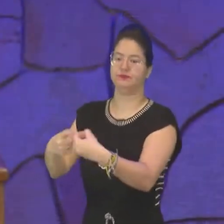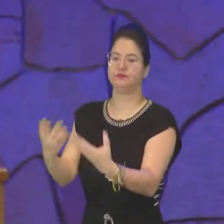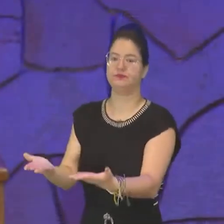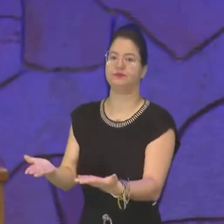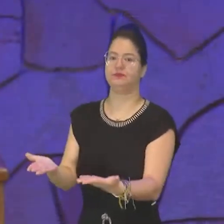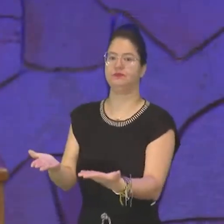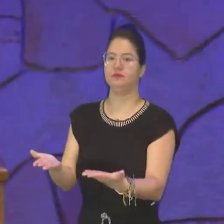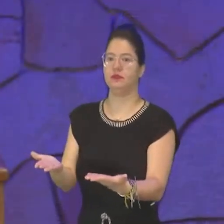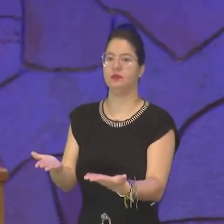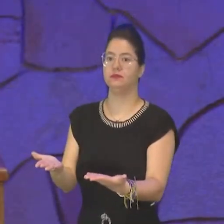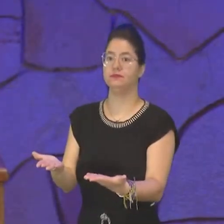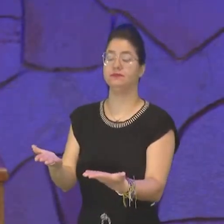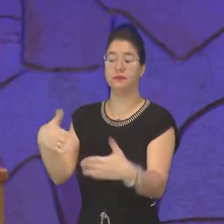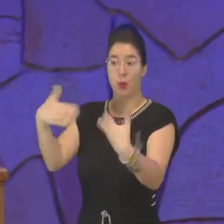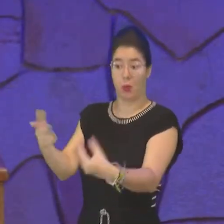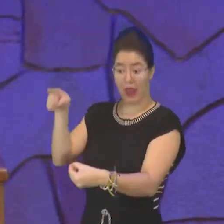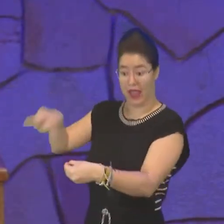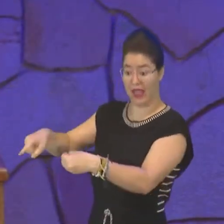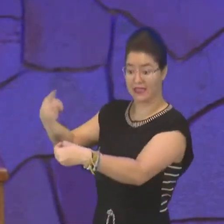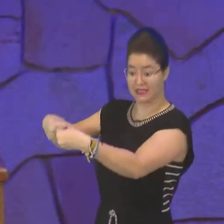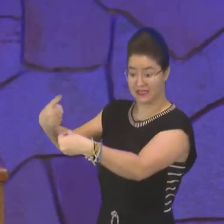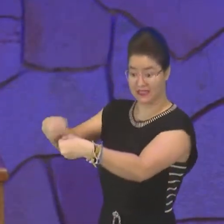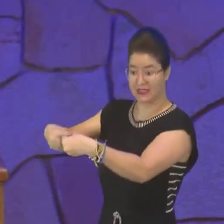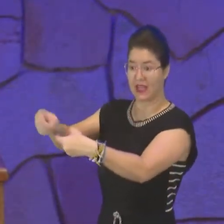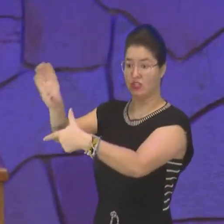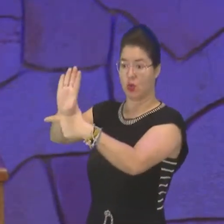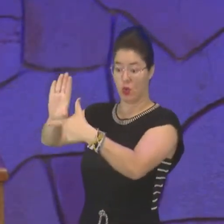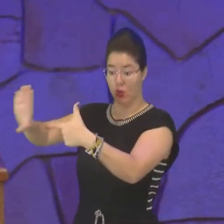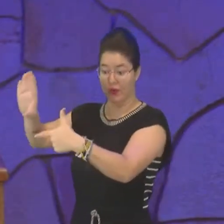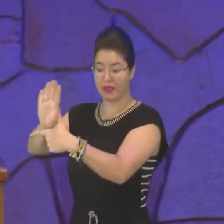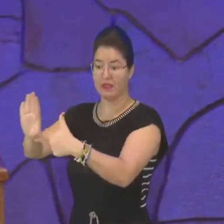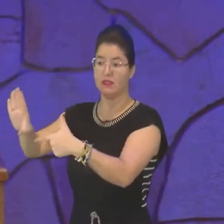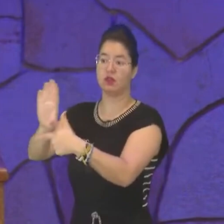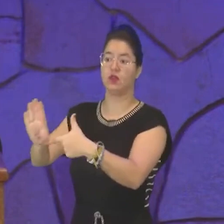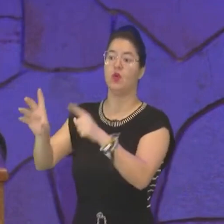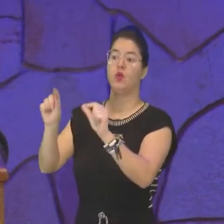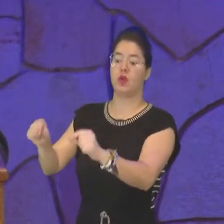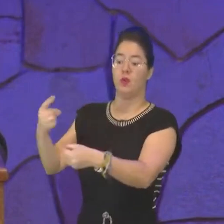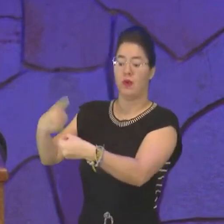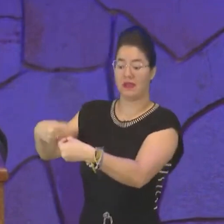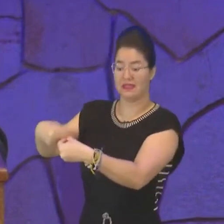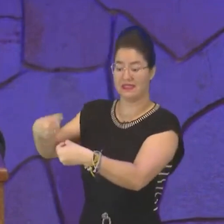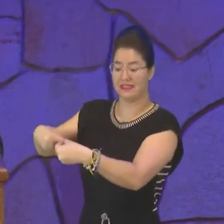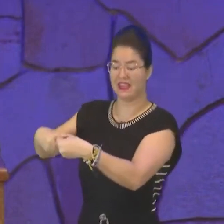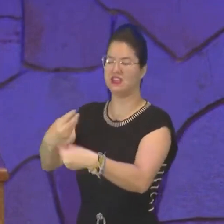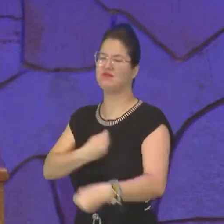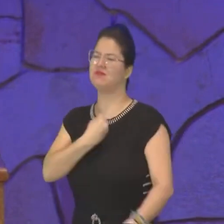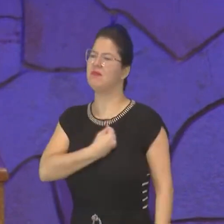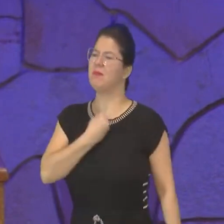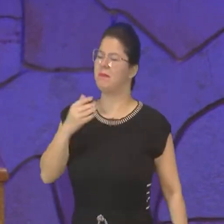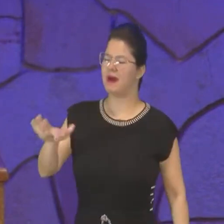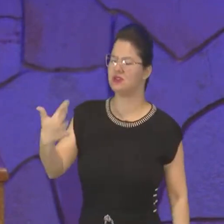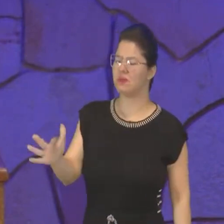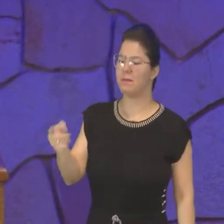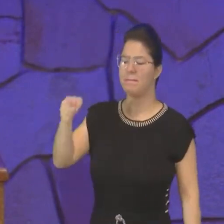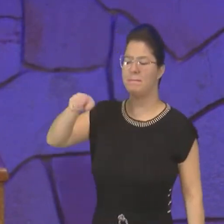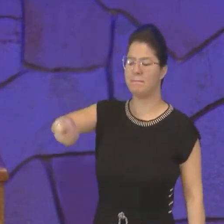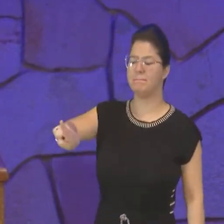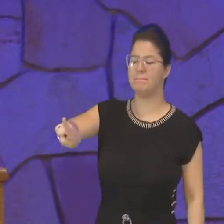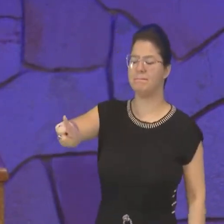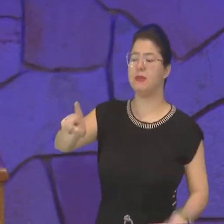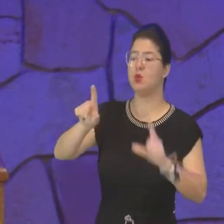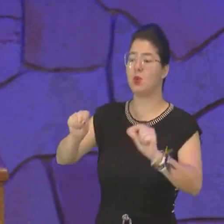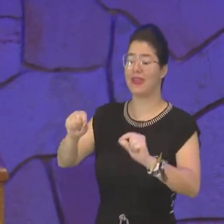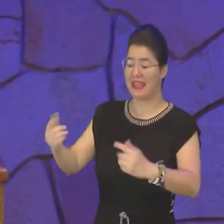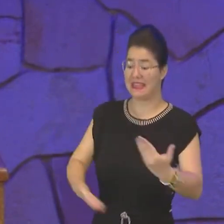aspectos. E nesta cidade, a cidade de Corinto, era uma cidade em que existia aproximadamente 1000